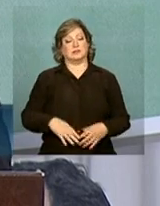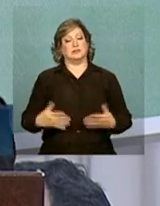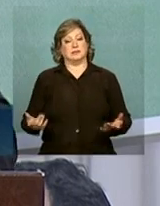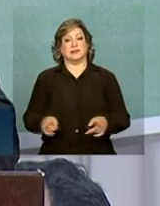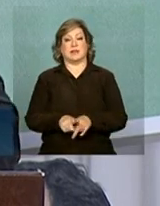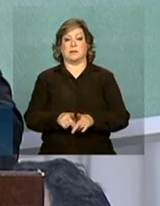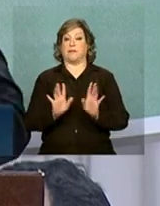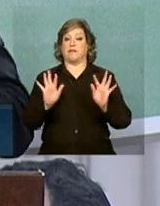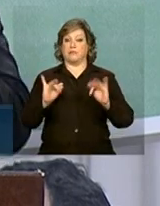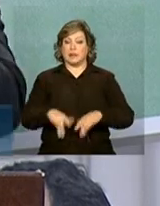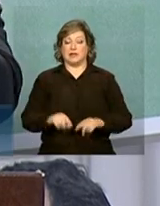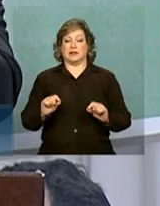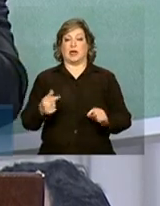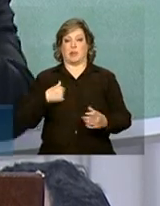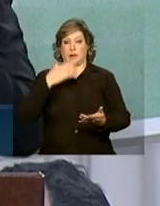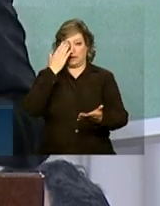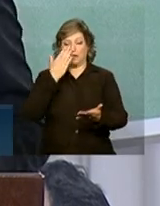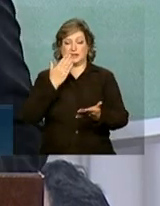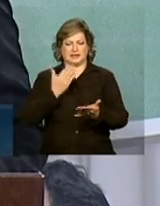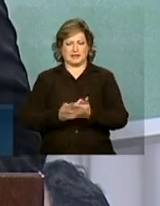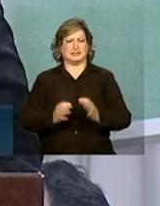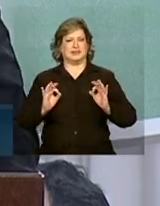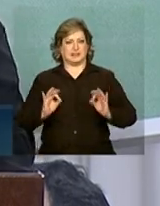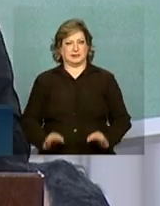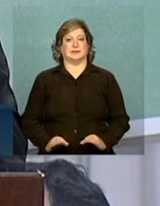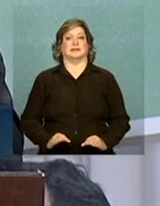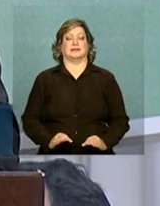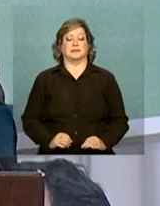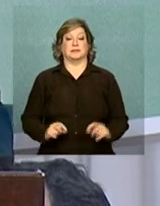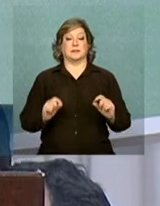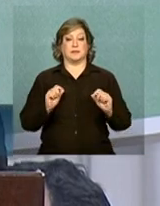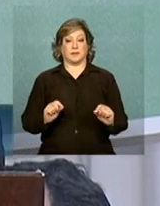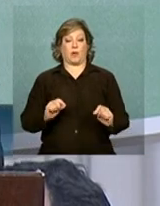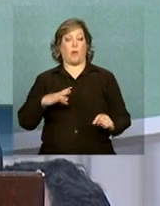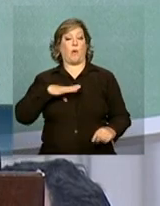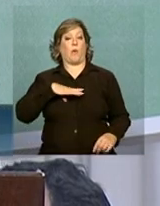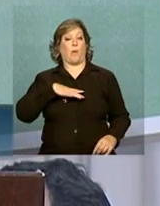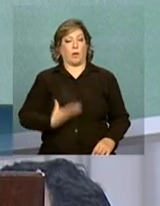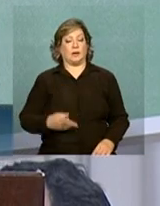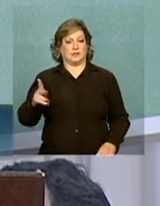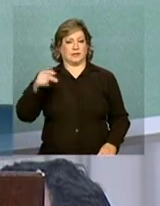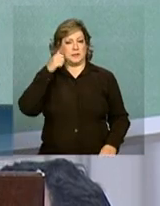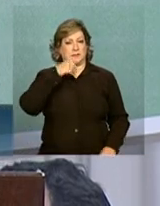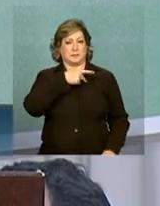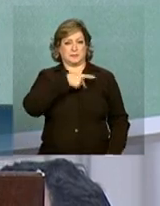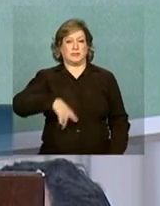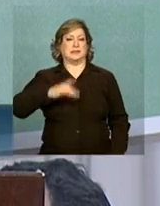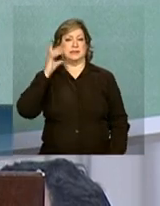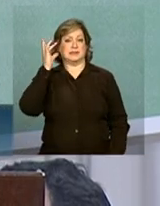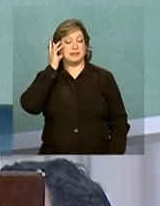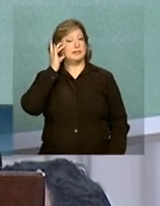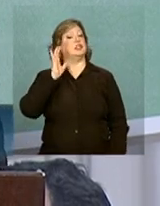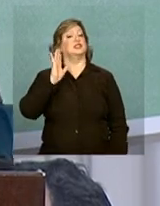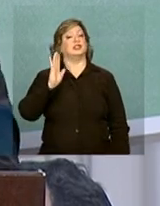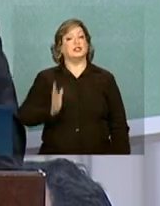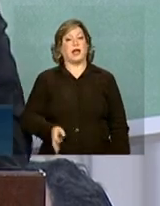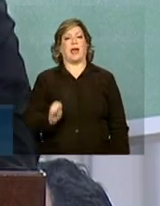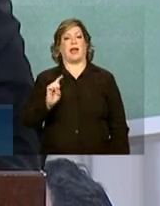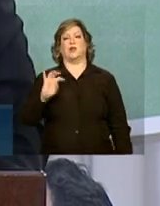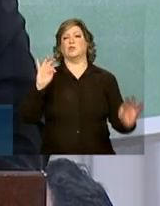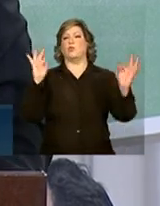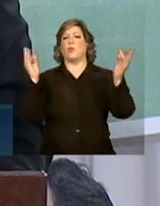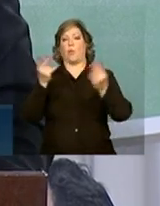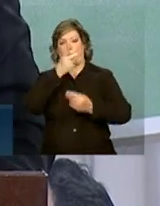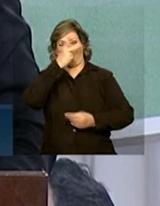fim, eu não tenho dúvida nenhuma que o ato de coragem da presidenta Dilma já é reconhecido pela